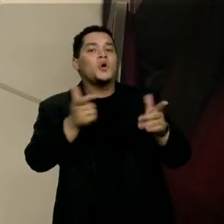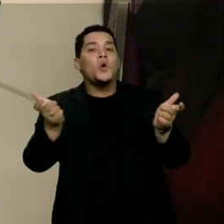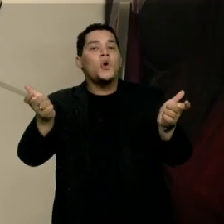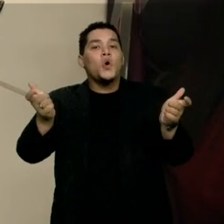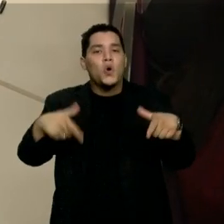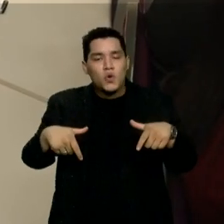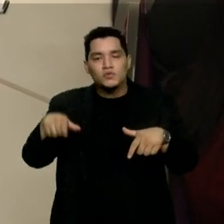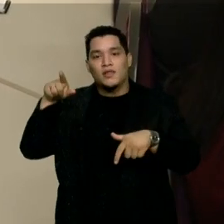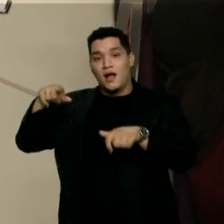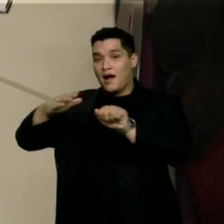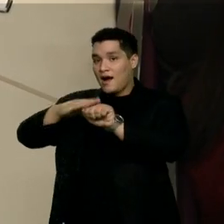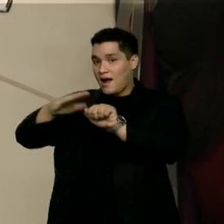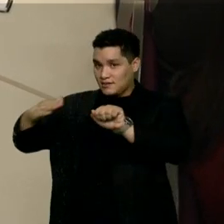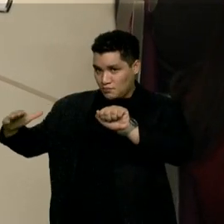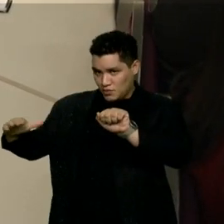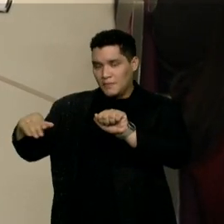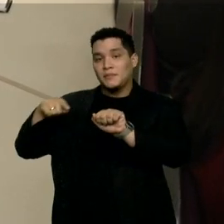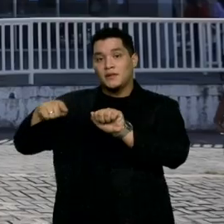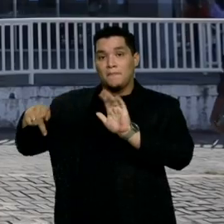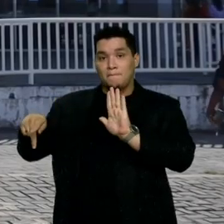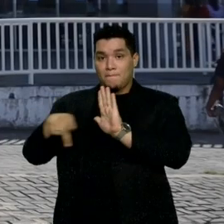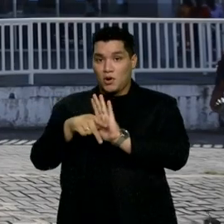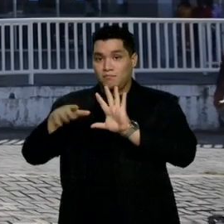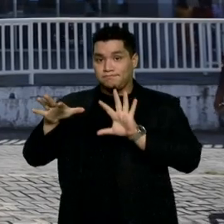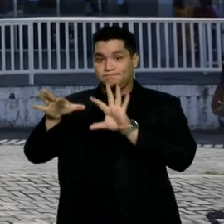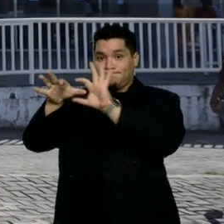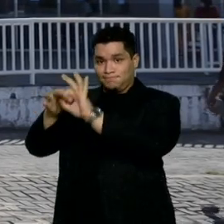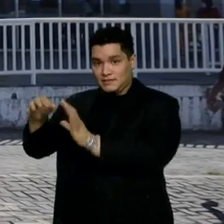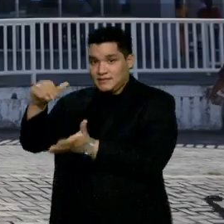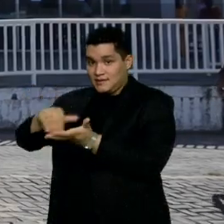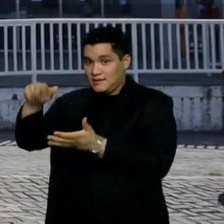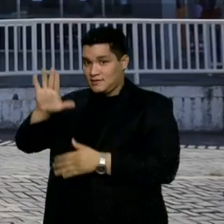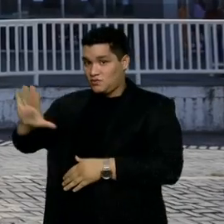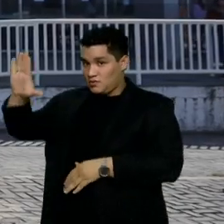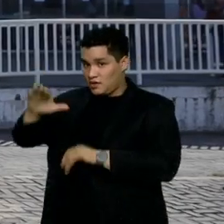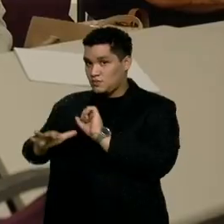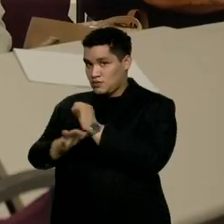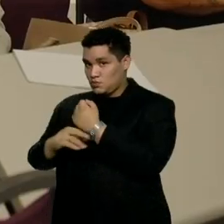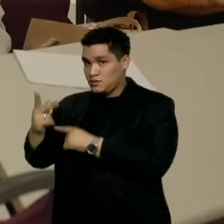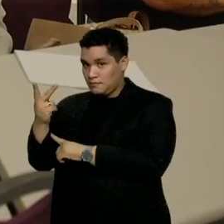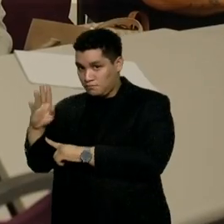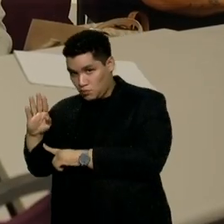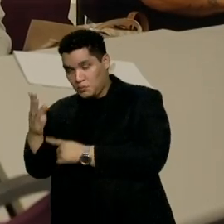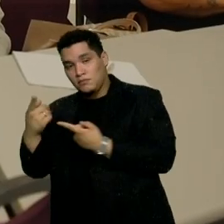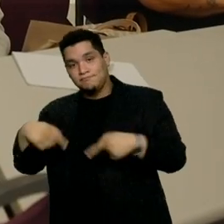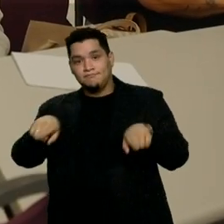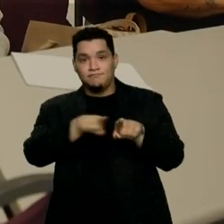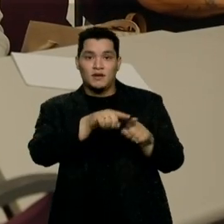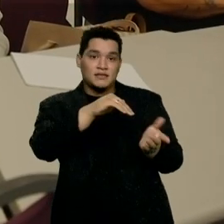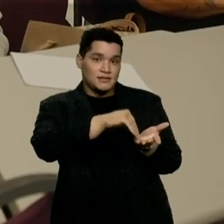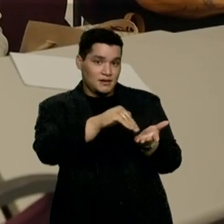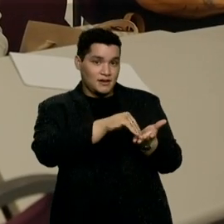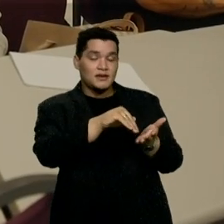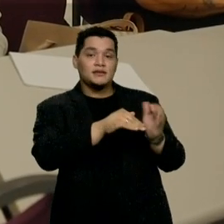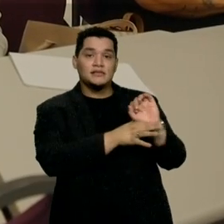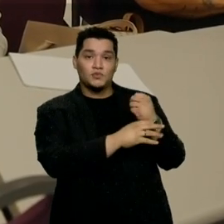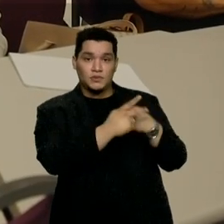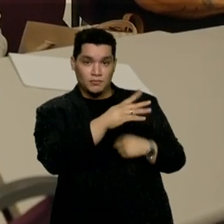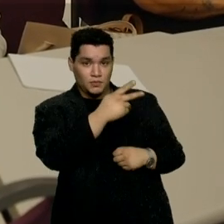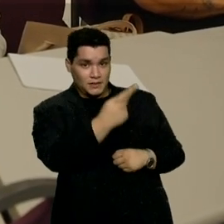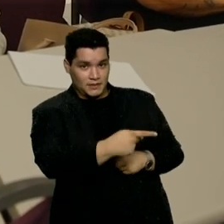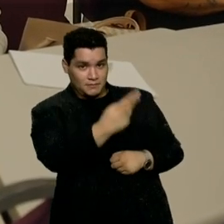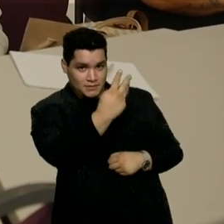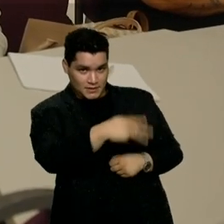São Luís e foi promovido pela secretaria nacional de segurança pública em parceria com a Secretaria Estadual do Maranhão para melhorar o serviço de